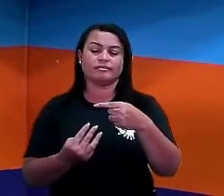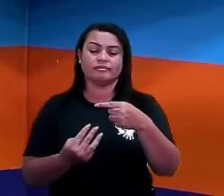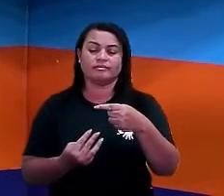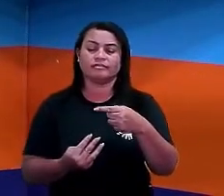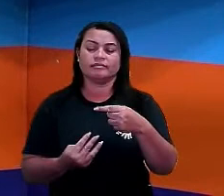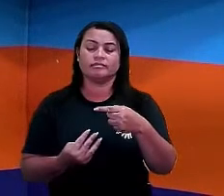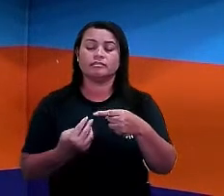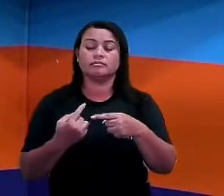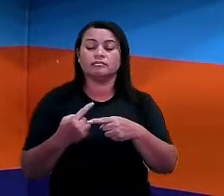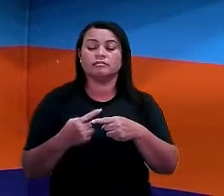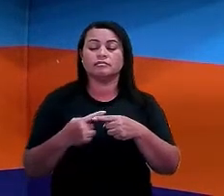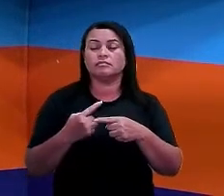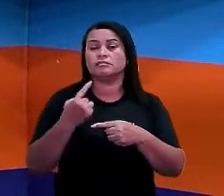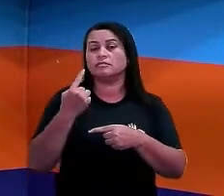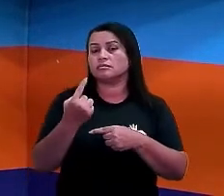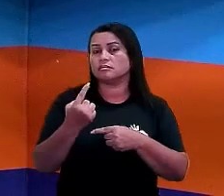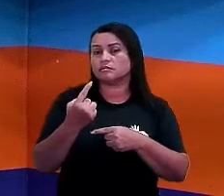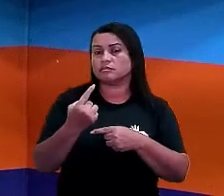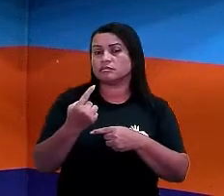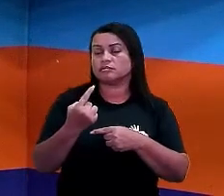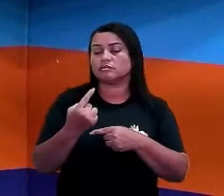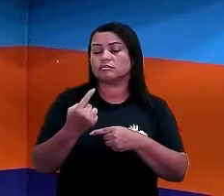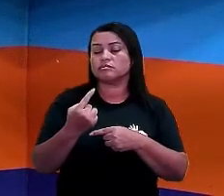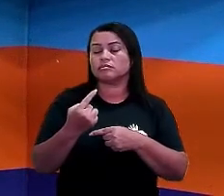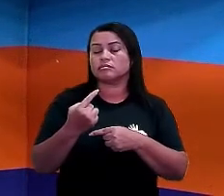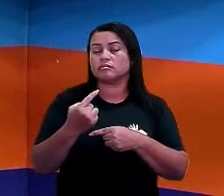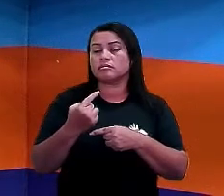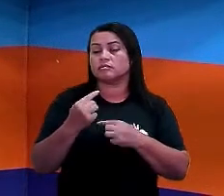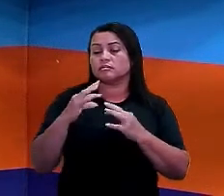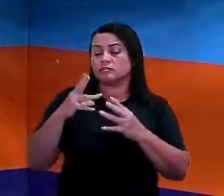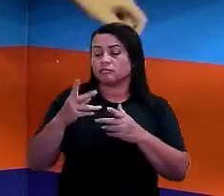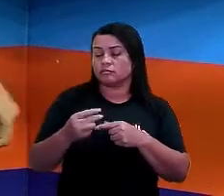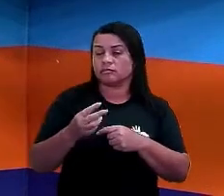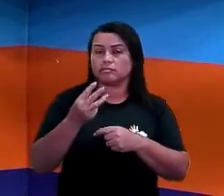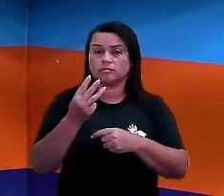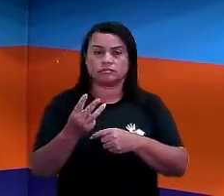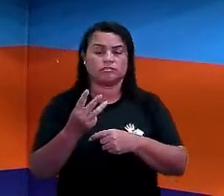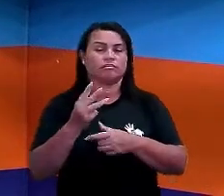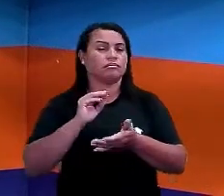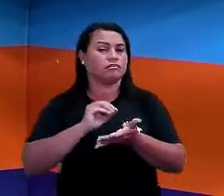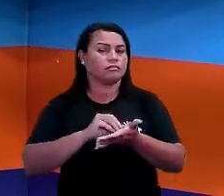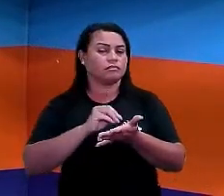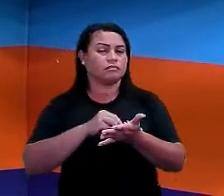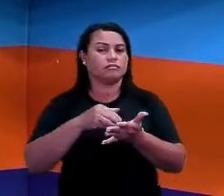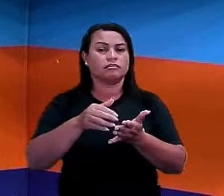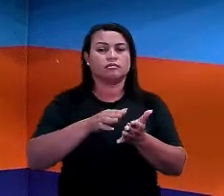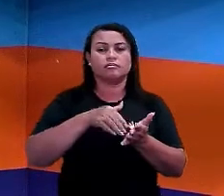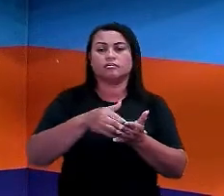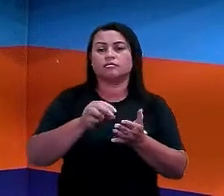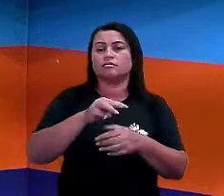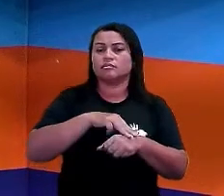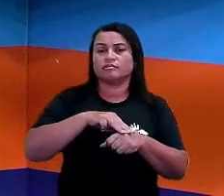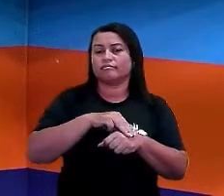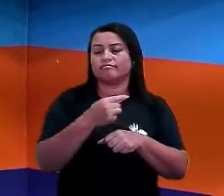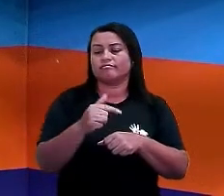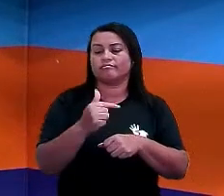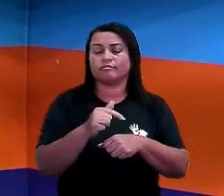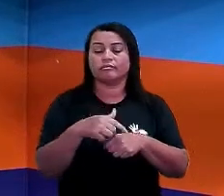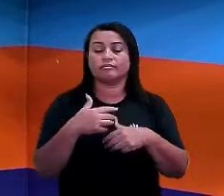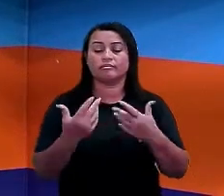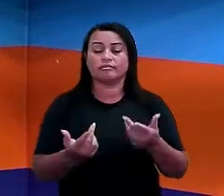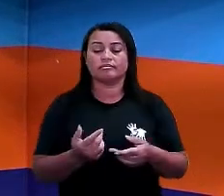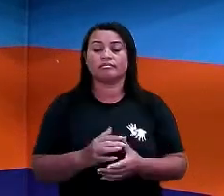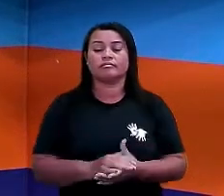tá? Porque é uma parte de 3 que não está pintada de marrom, tá certo? Então,